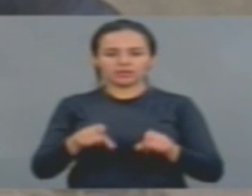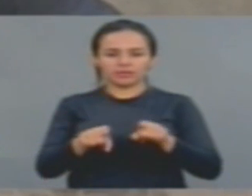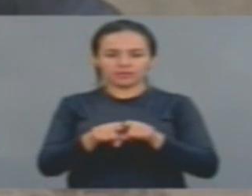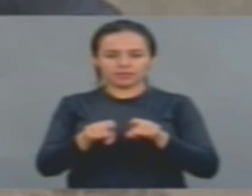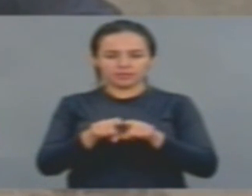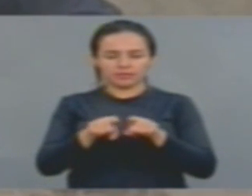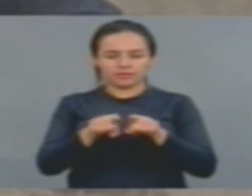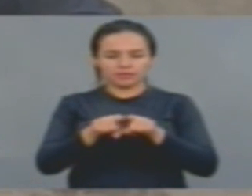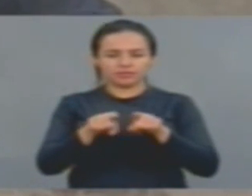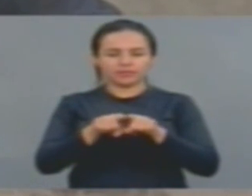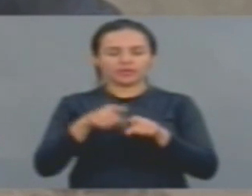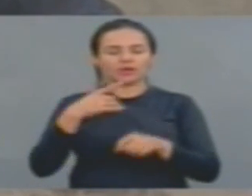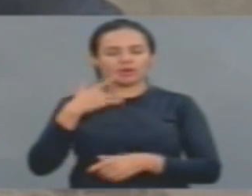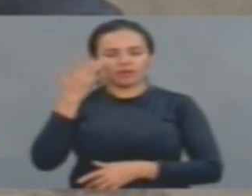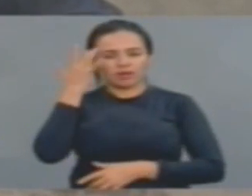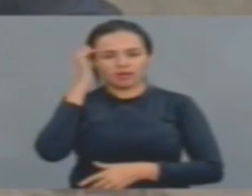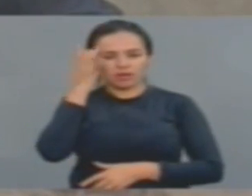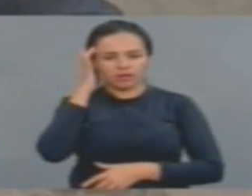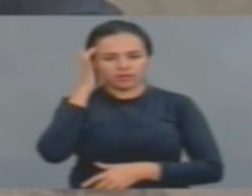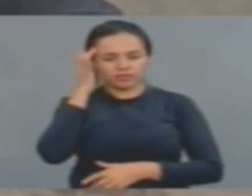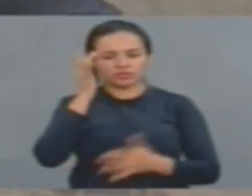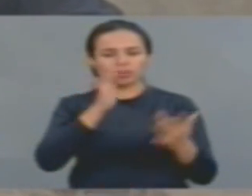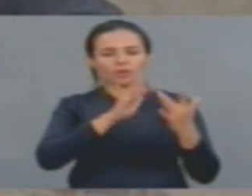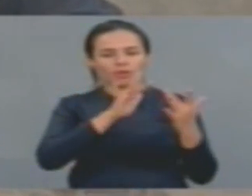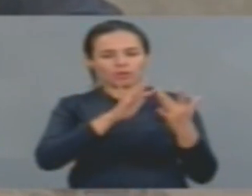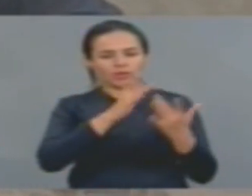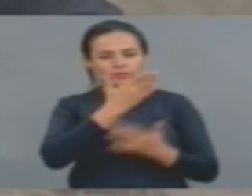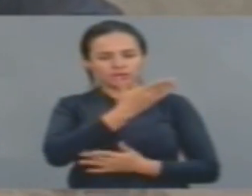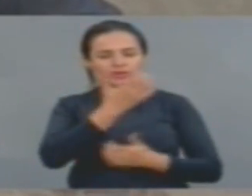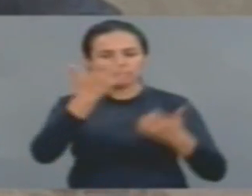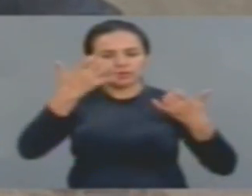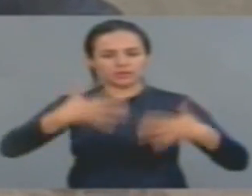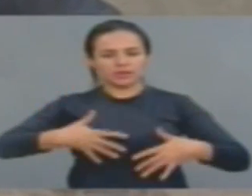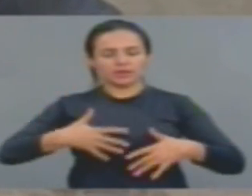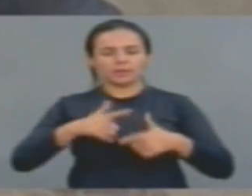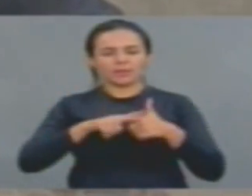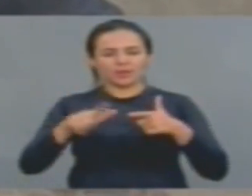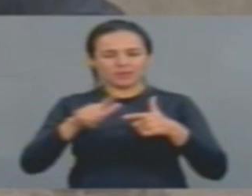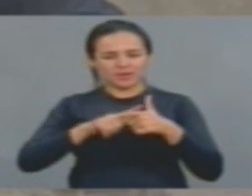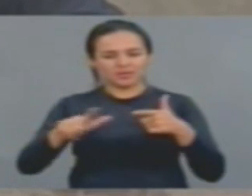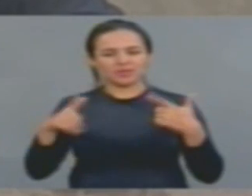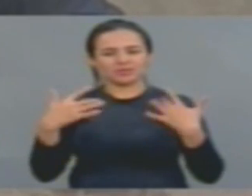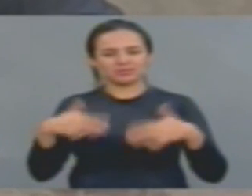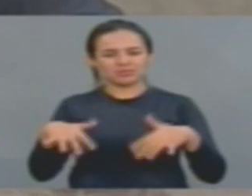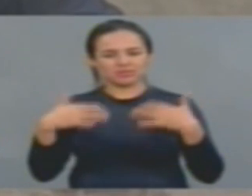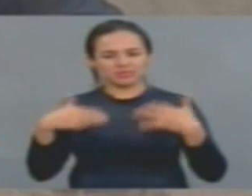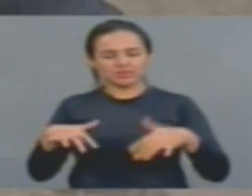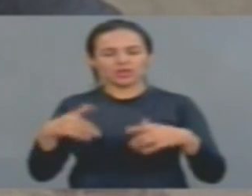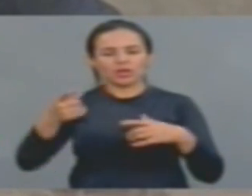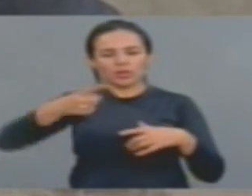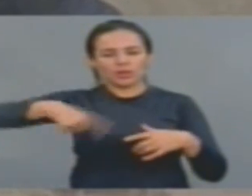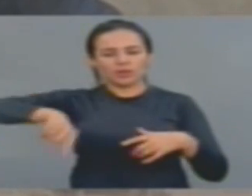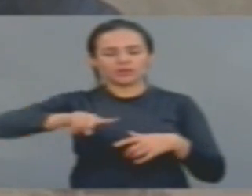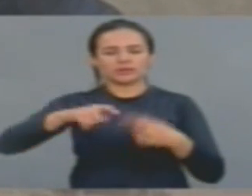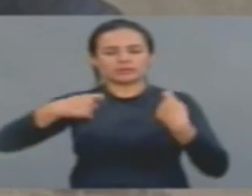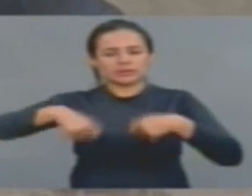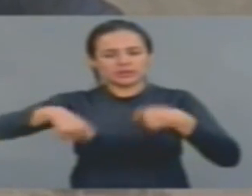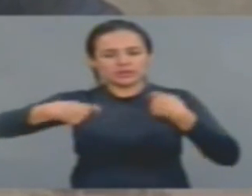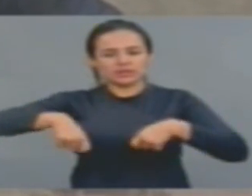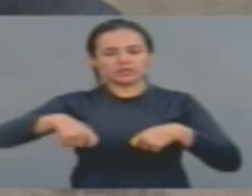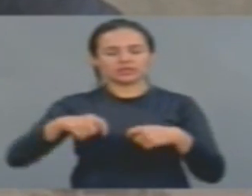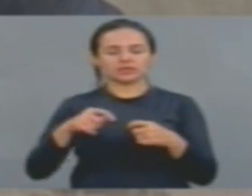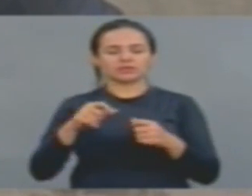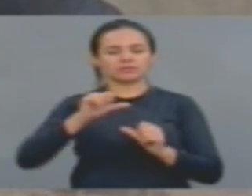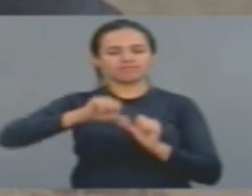sua fala, acho que é um problema sério, penso também que nós precisamos provocar,